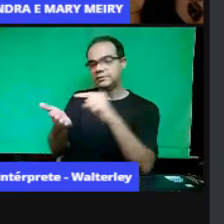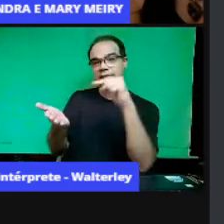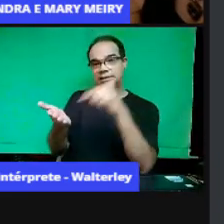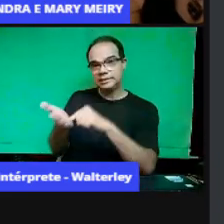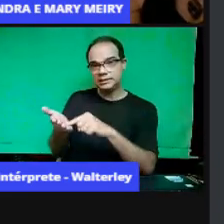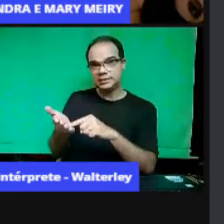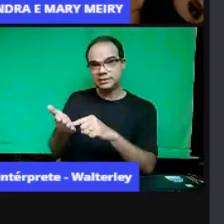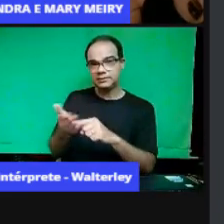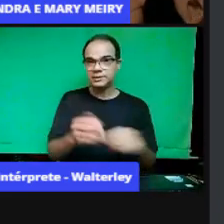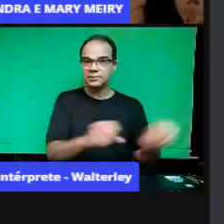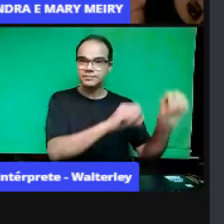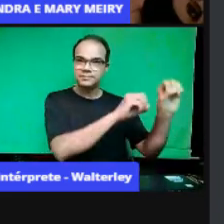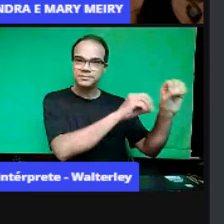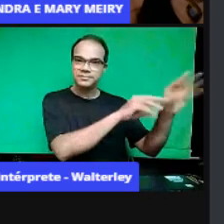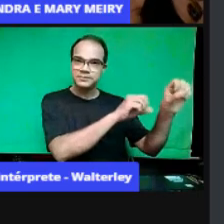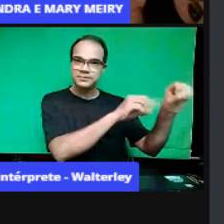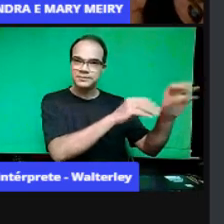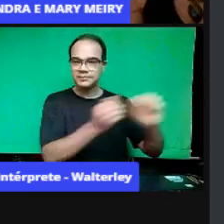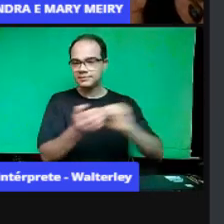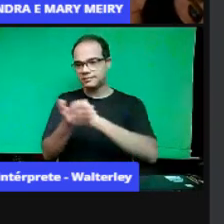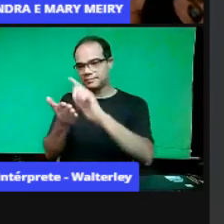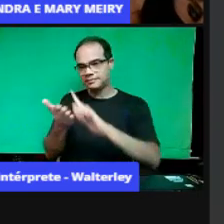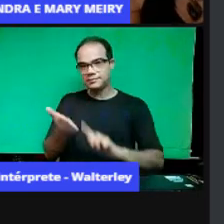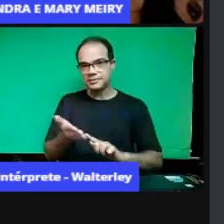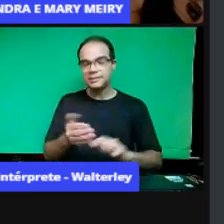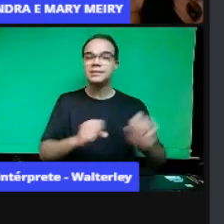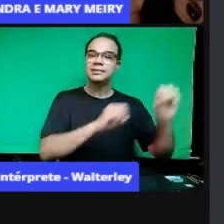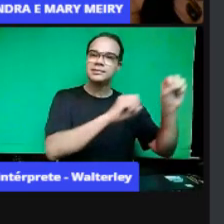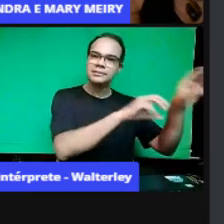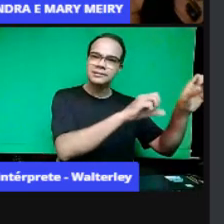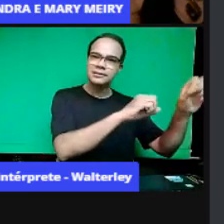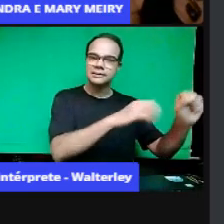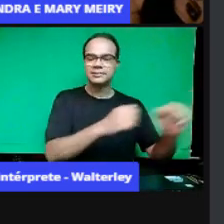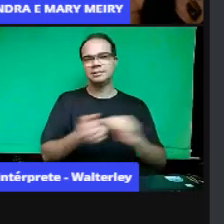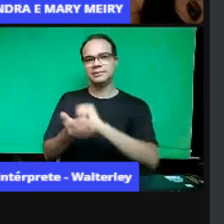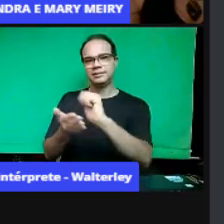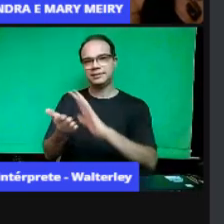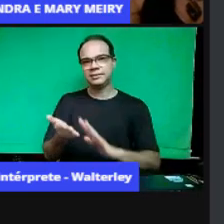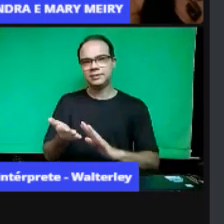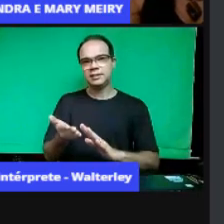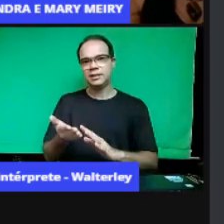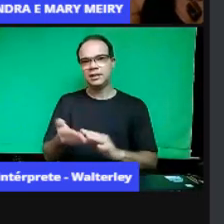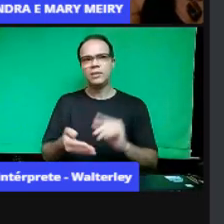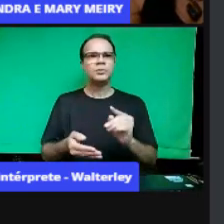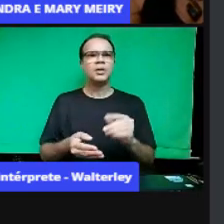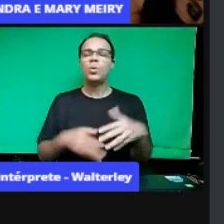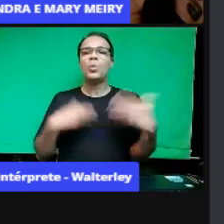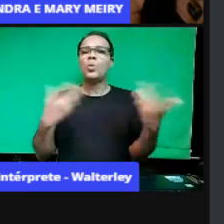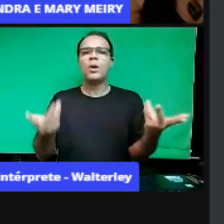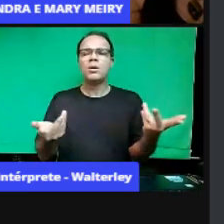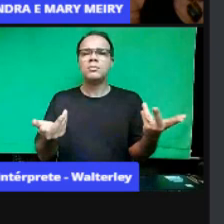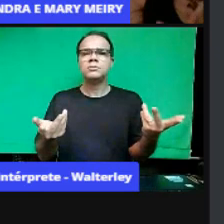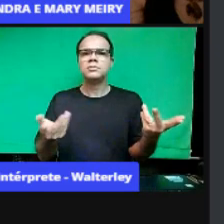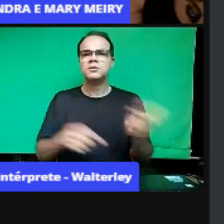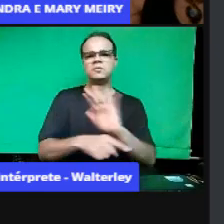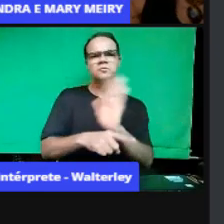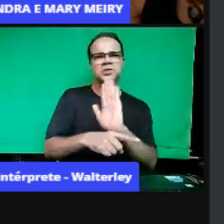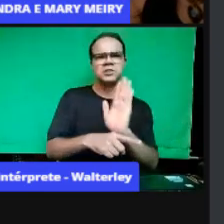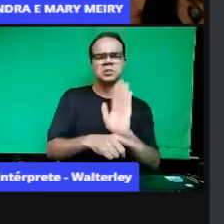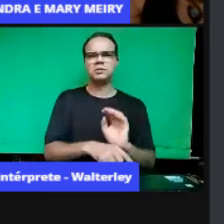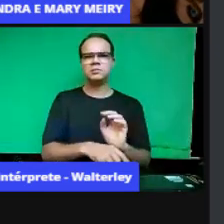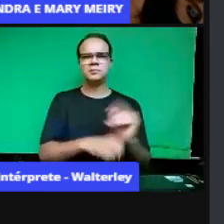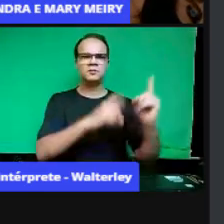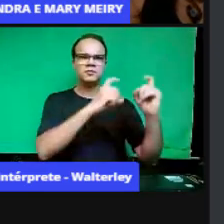habilidades elencadas. Que recursos eu utilizo para que essas habilidades sejam contempladas? Quais